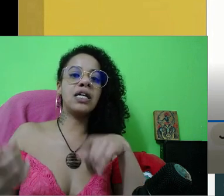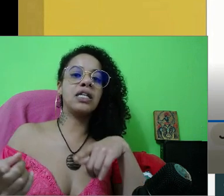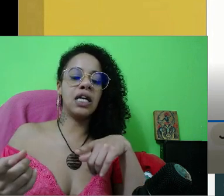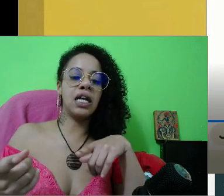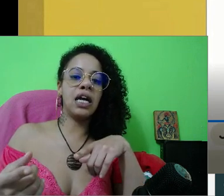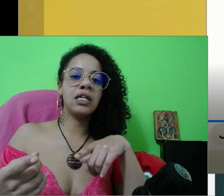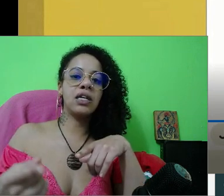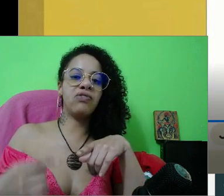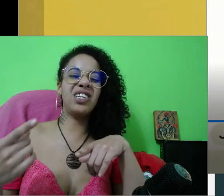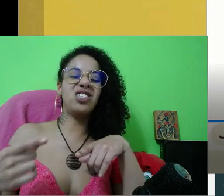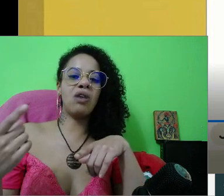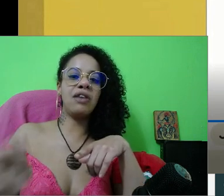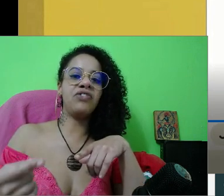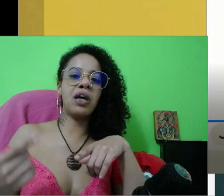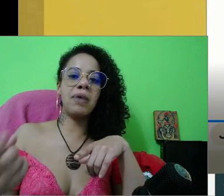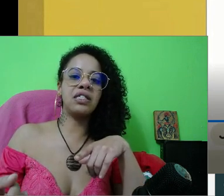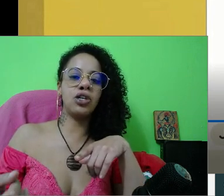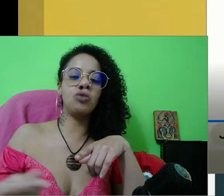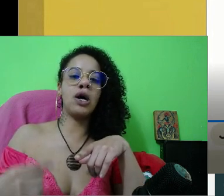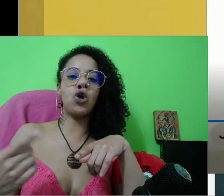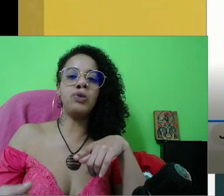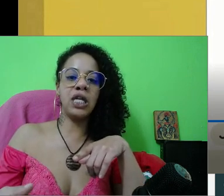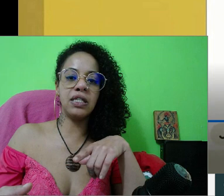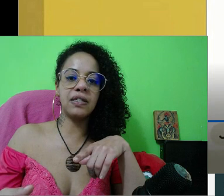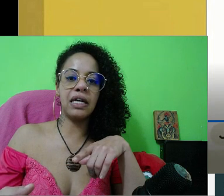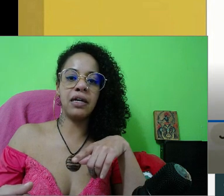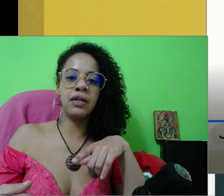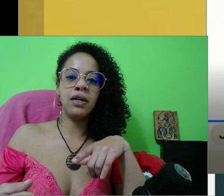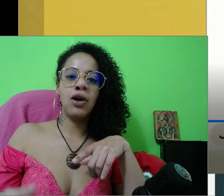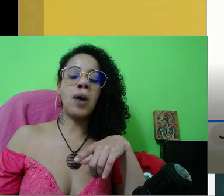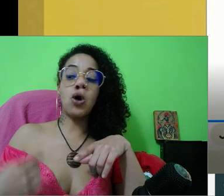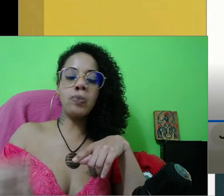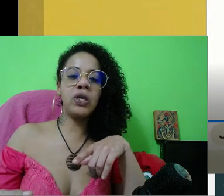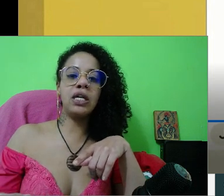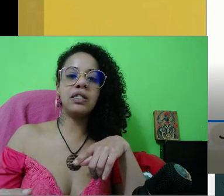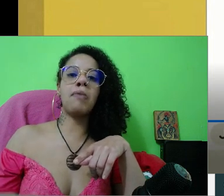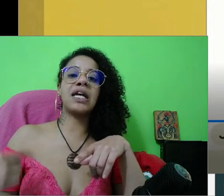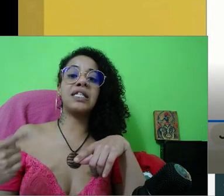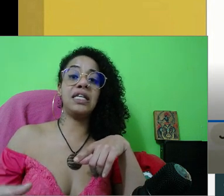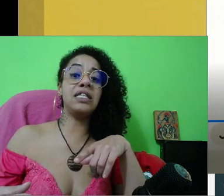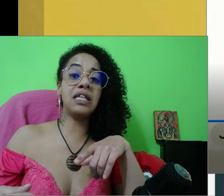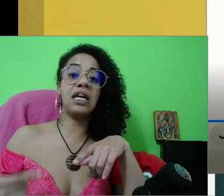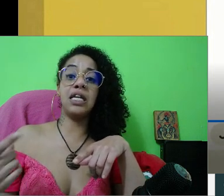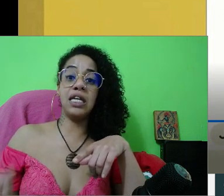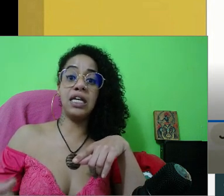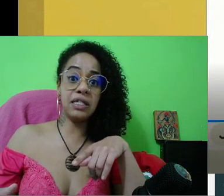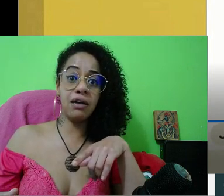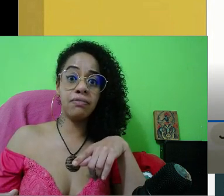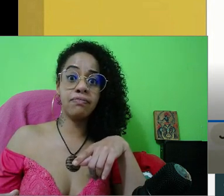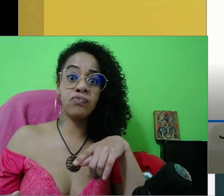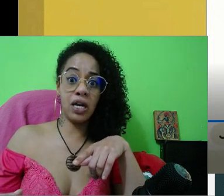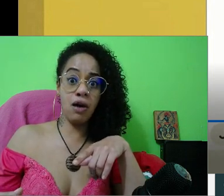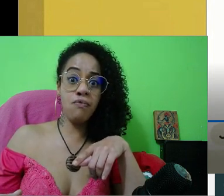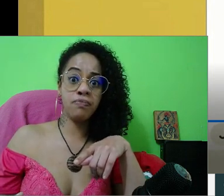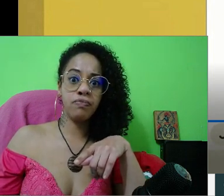doutora Ana né que você desqualifica bastante uma comunista né uma comunista marxista